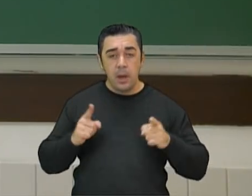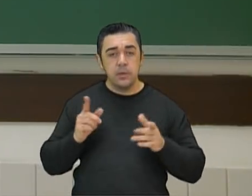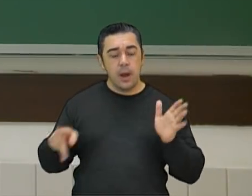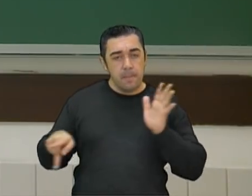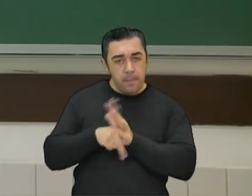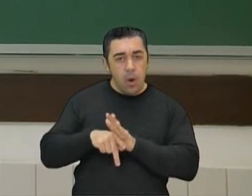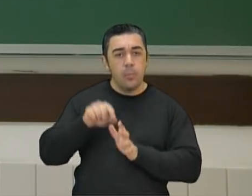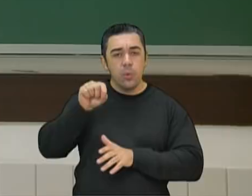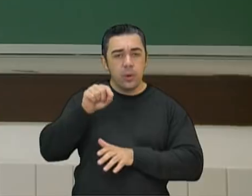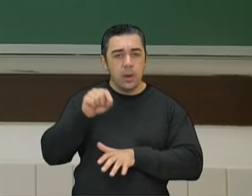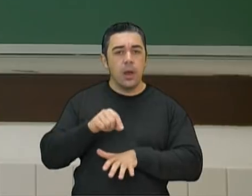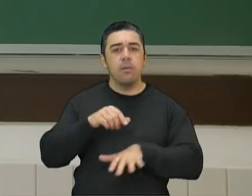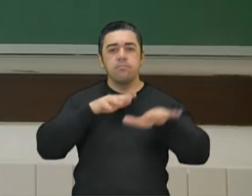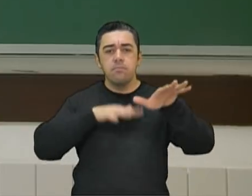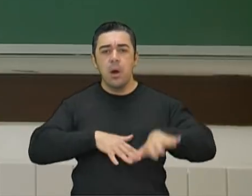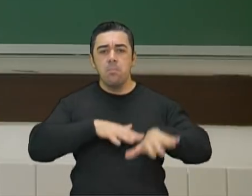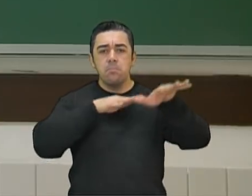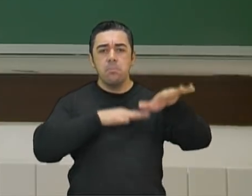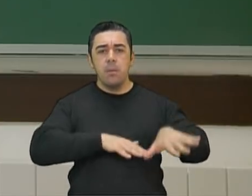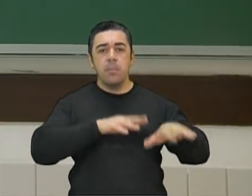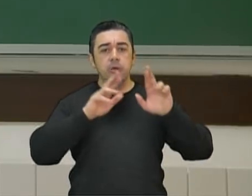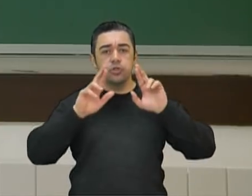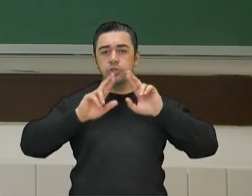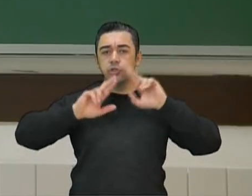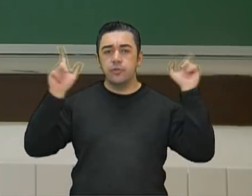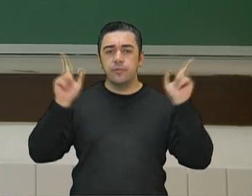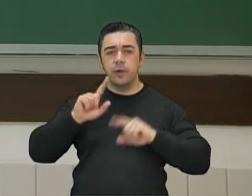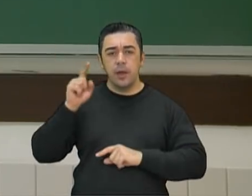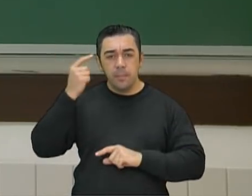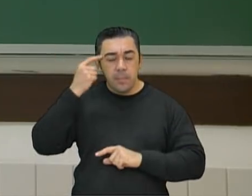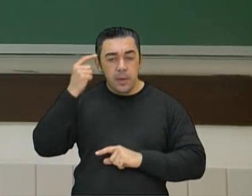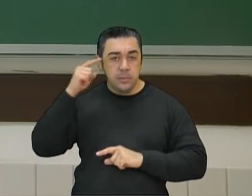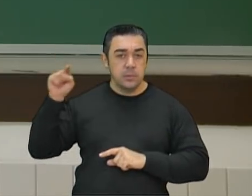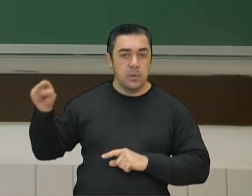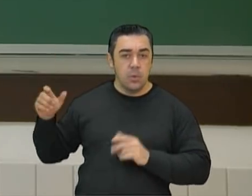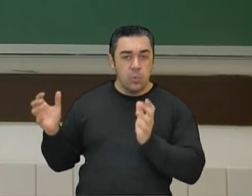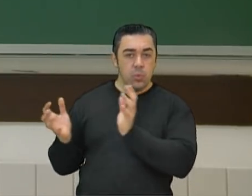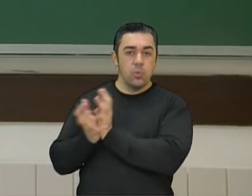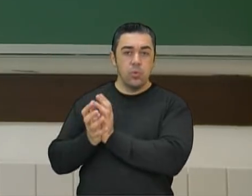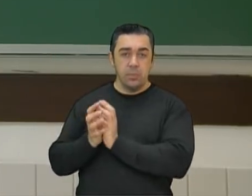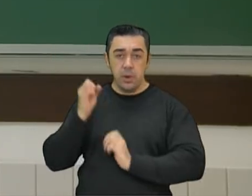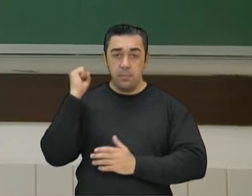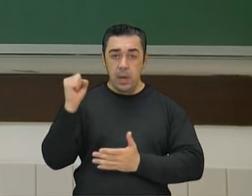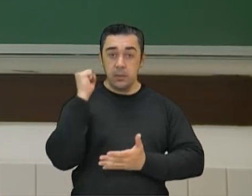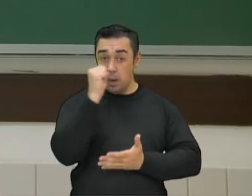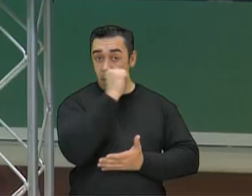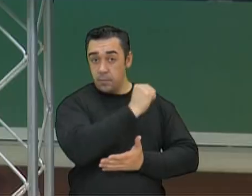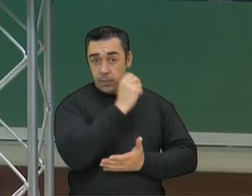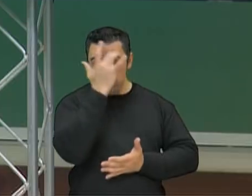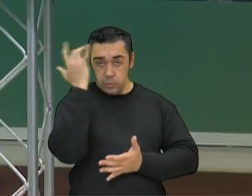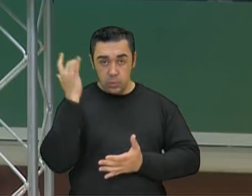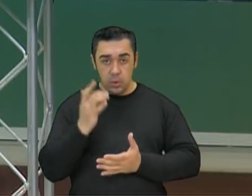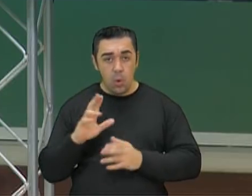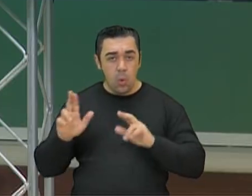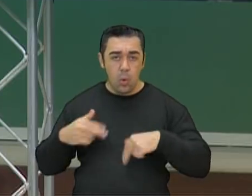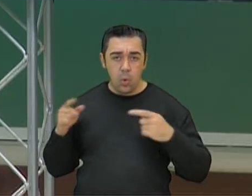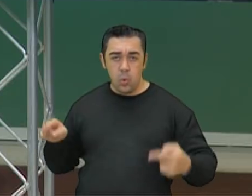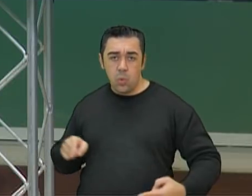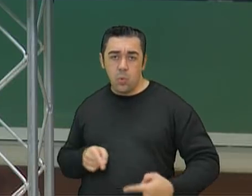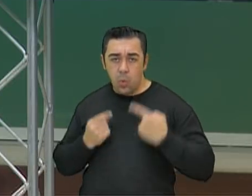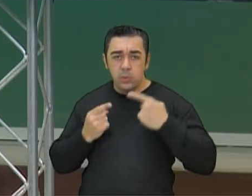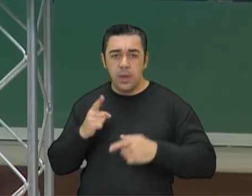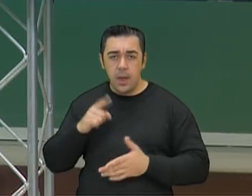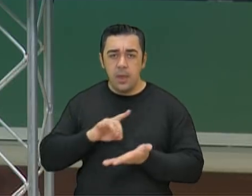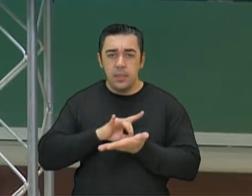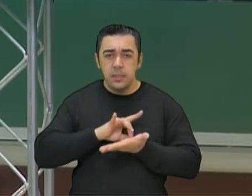eliminar pessoas que pensavam diferente do que o partido determinava, ou que eram exatamente os